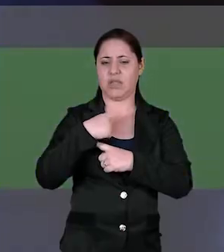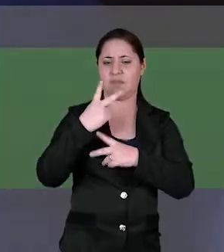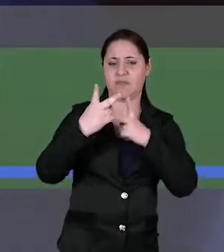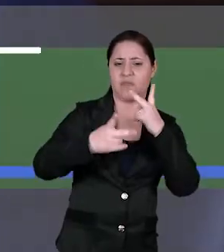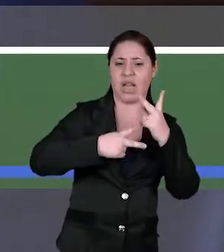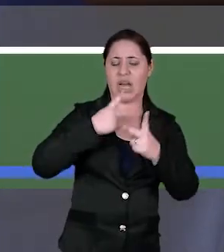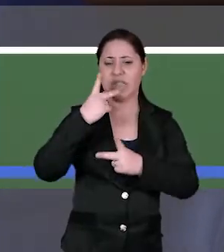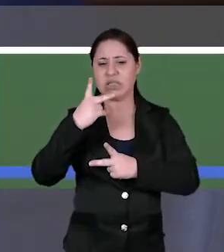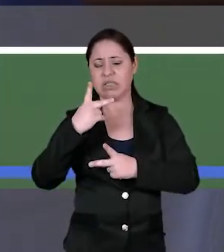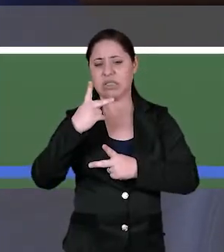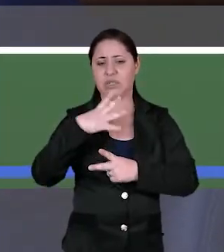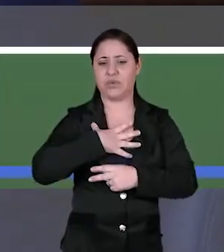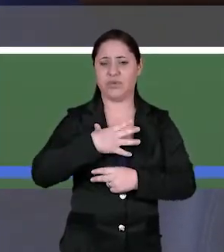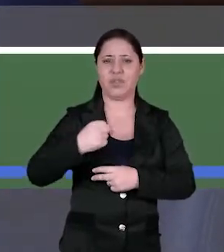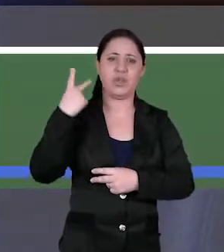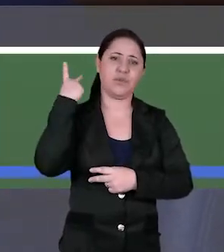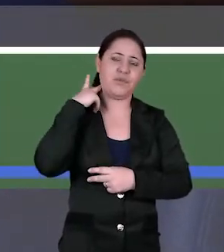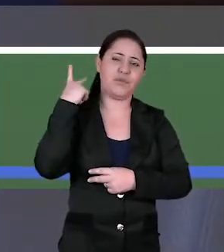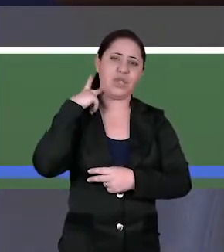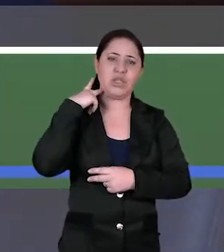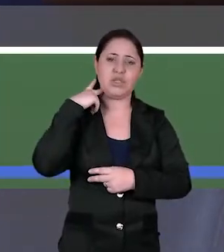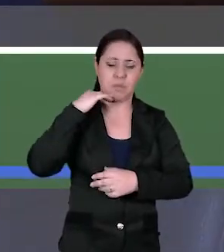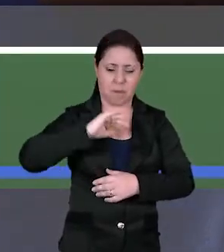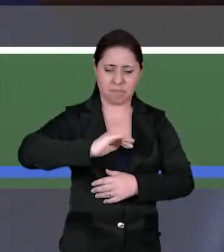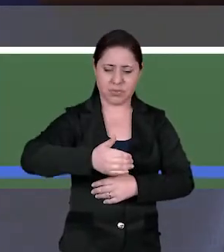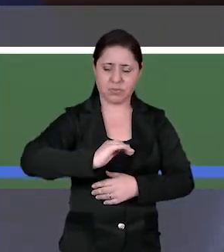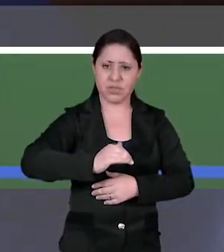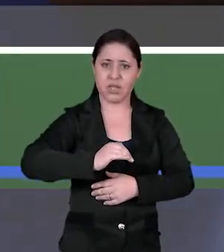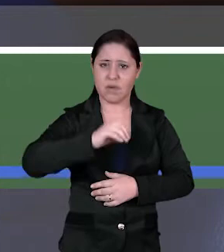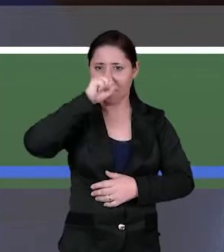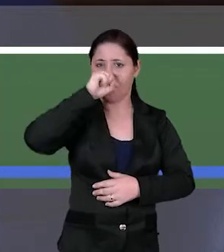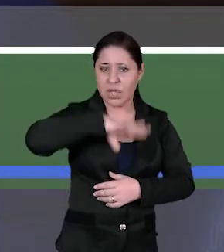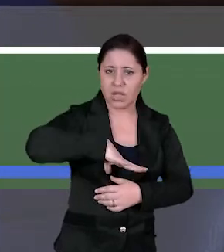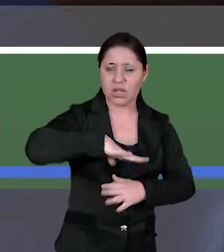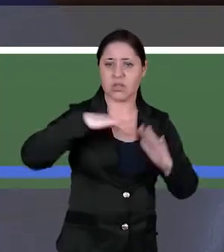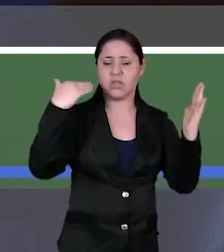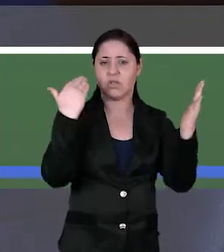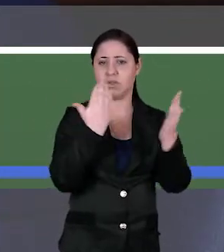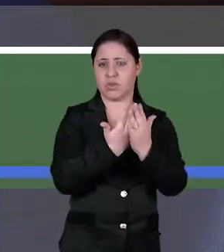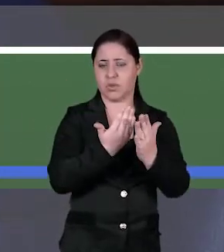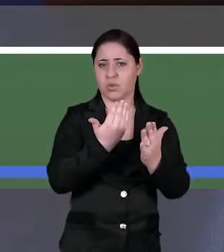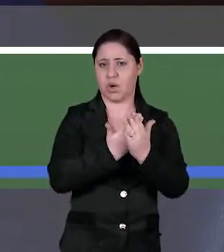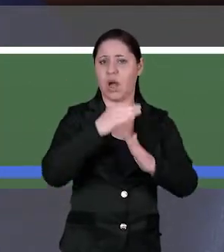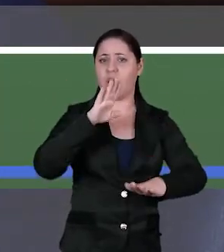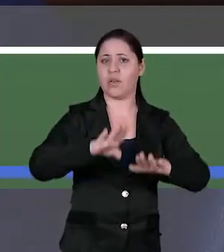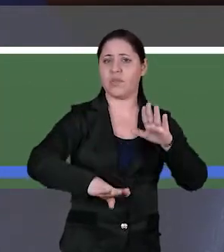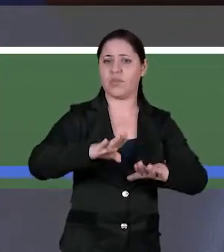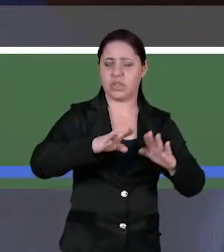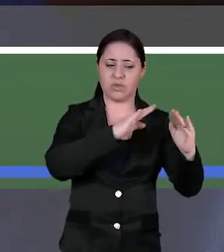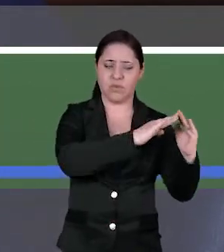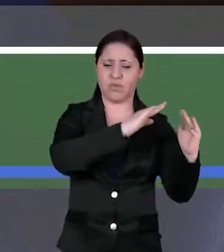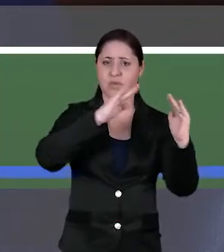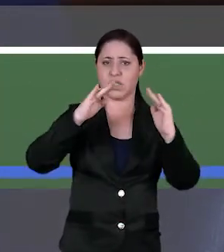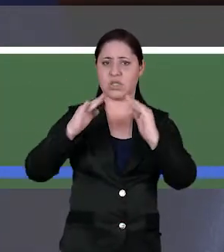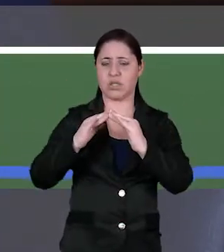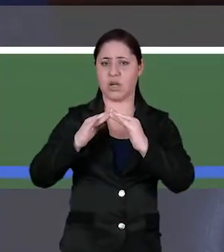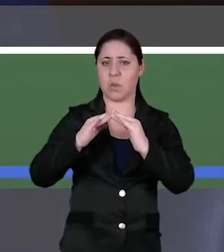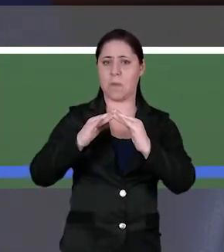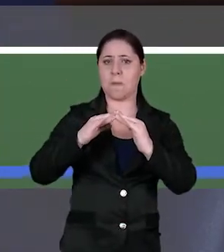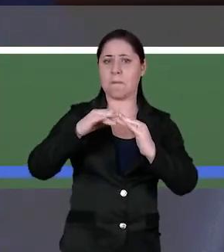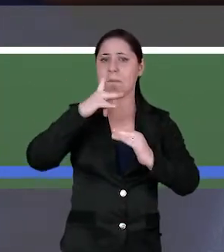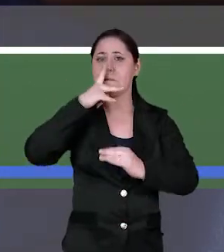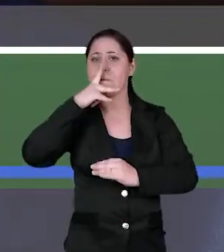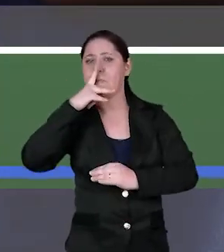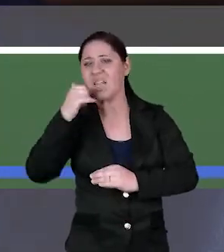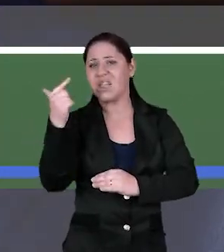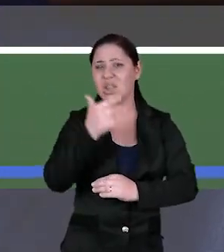pai, dizendo que o filho é vítima de pedofilia, né, de violência, às vezes na escola, às vezes